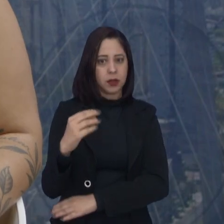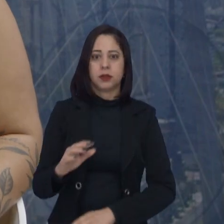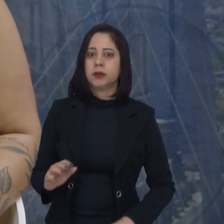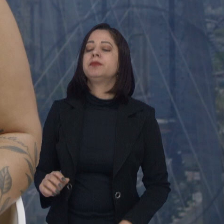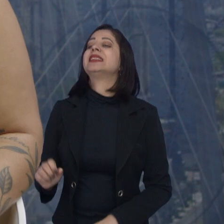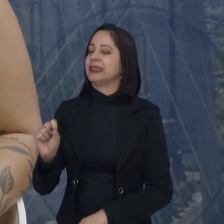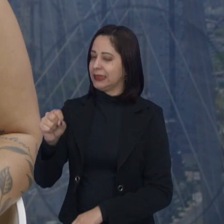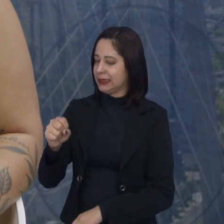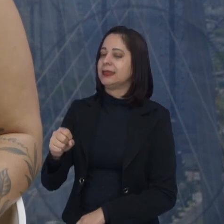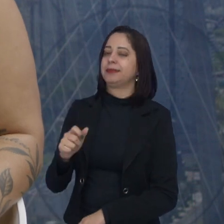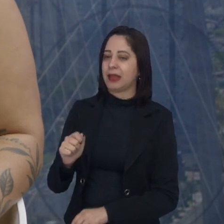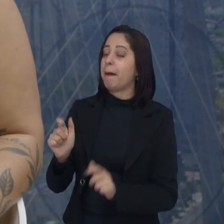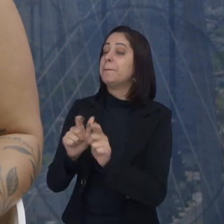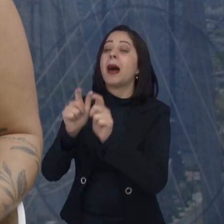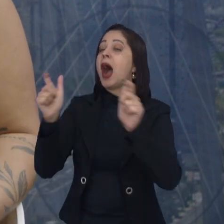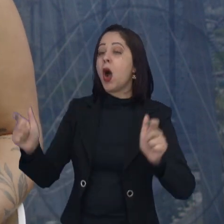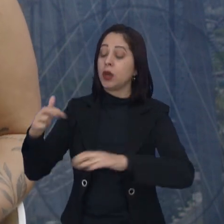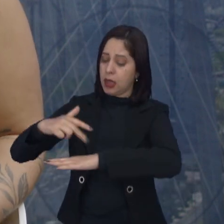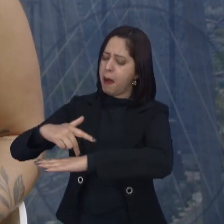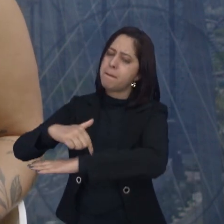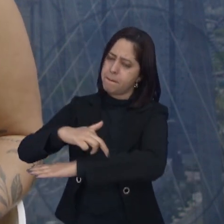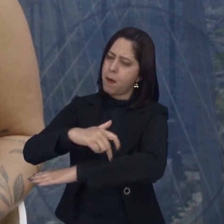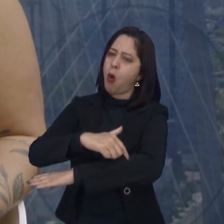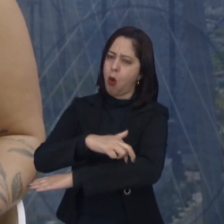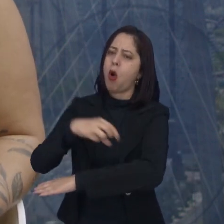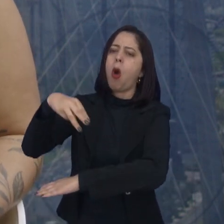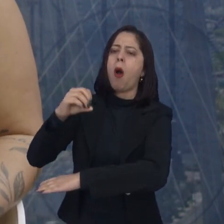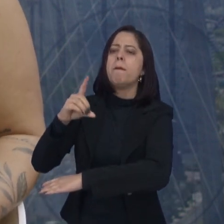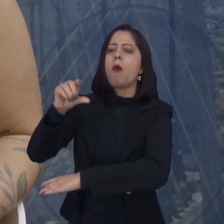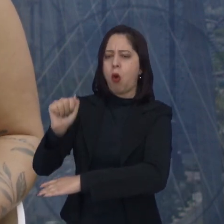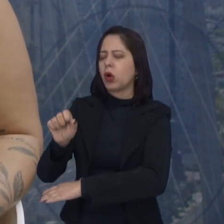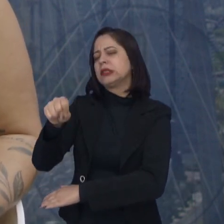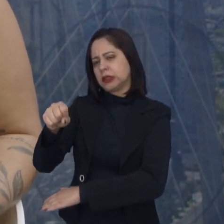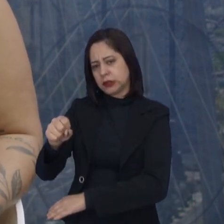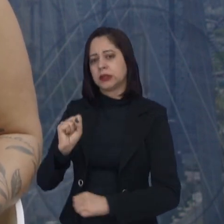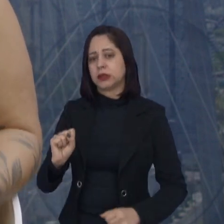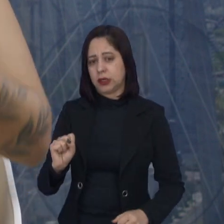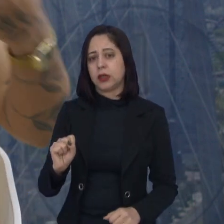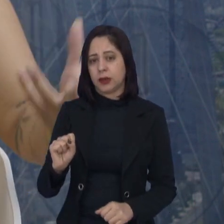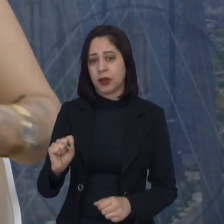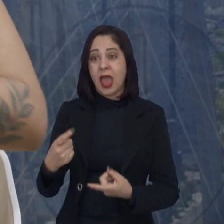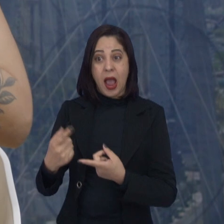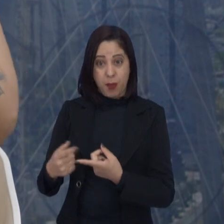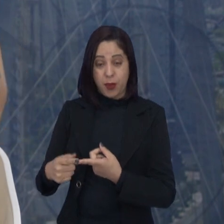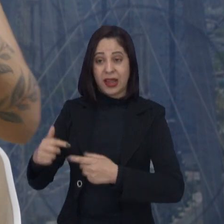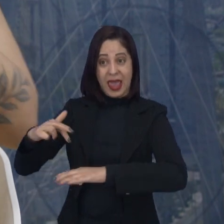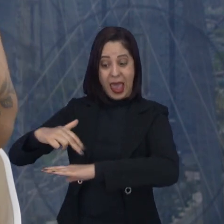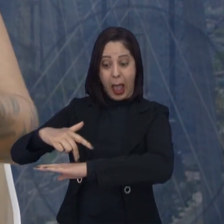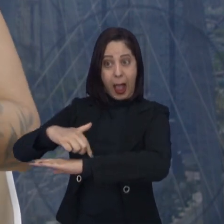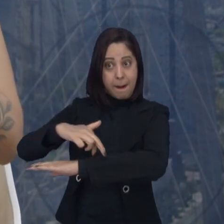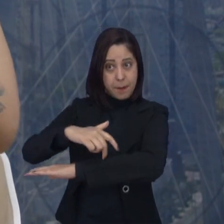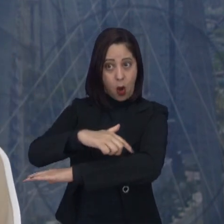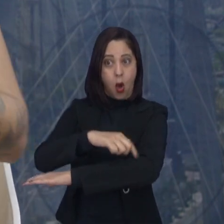ainda pega muito. Hoje nem tanto a moda em si, claro que é um nicho assim, que é um nicho que paga muito, que, né, gera